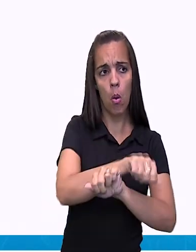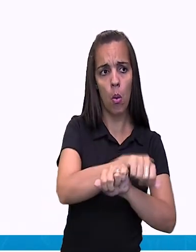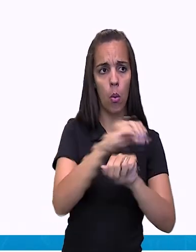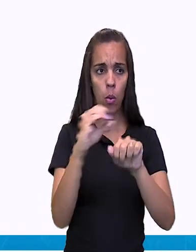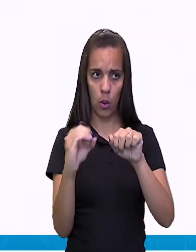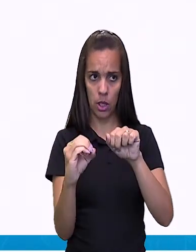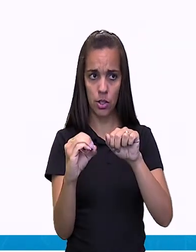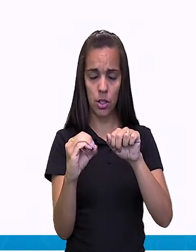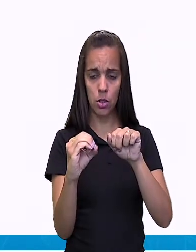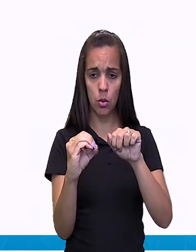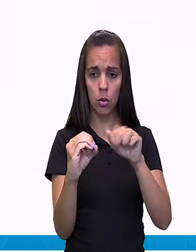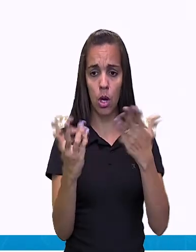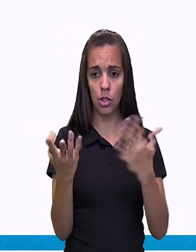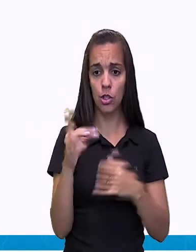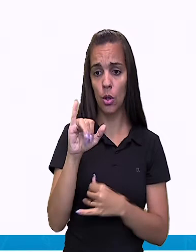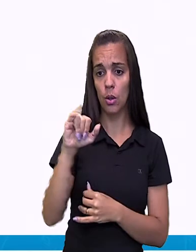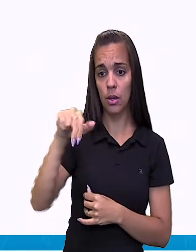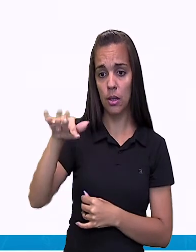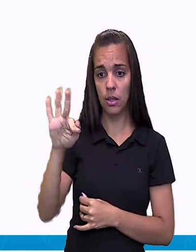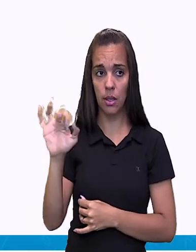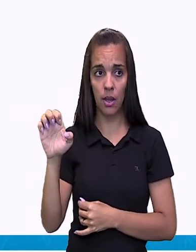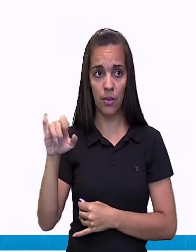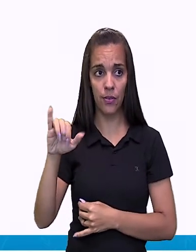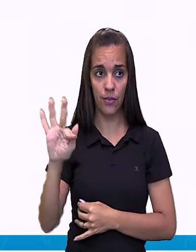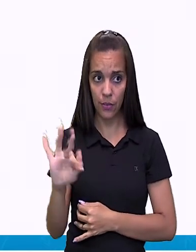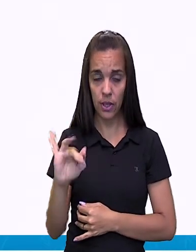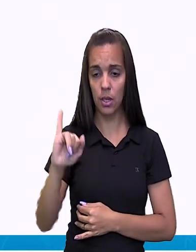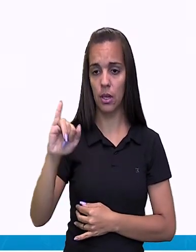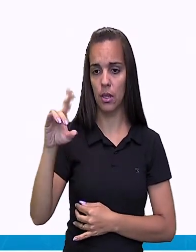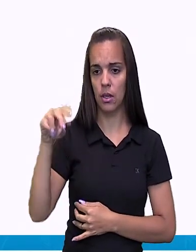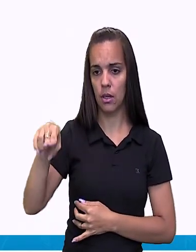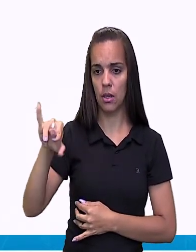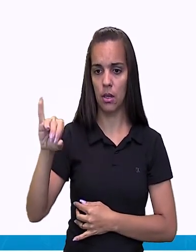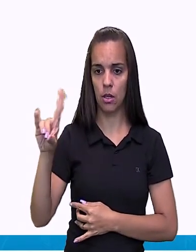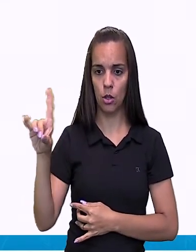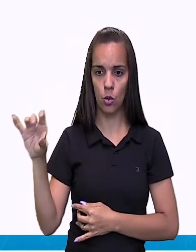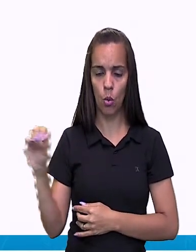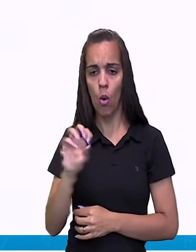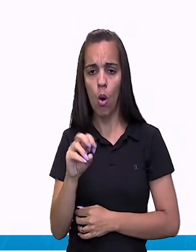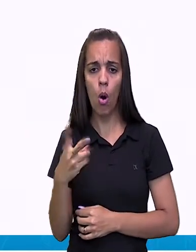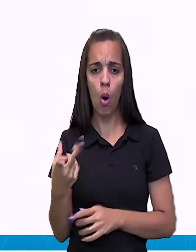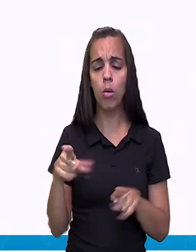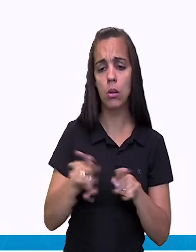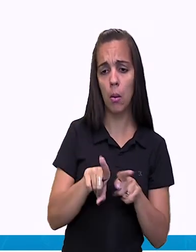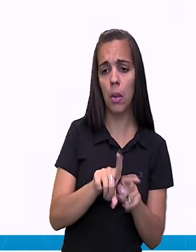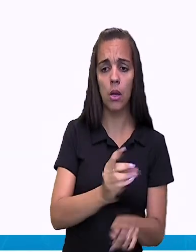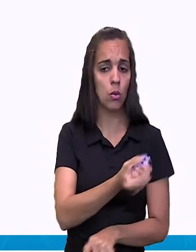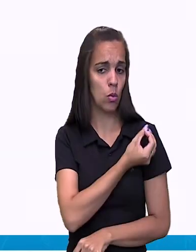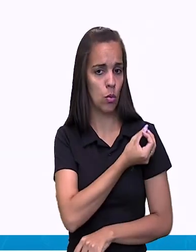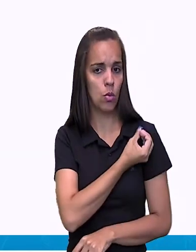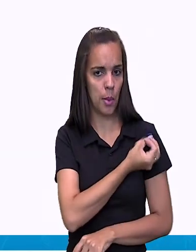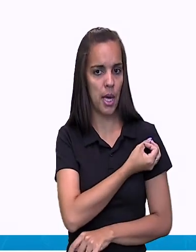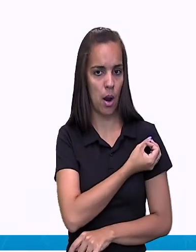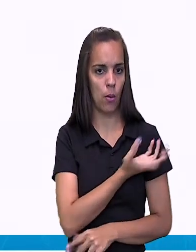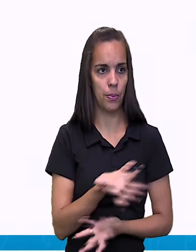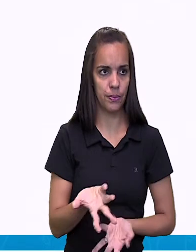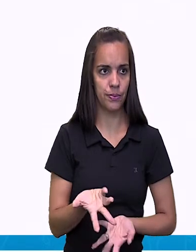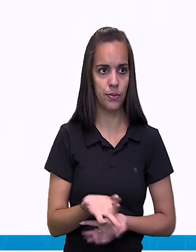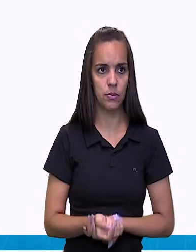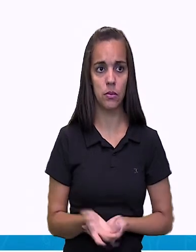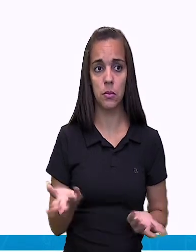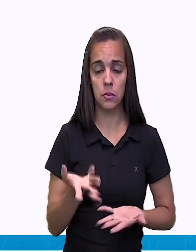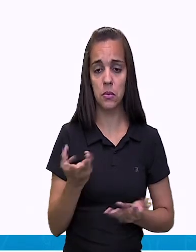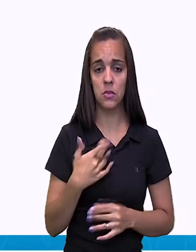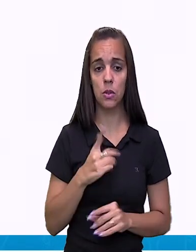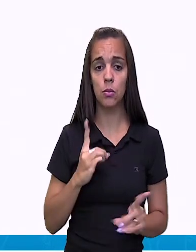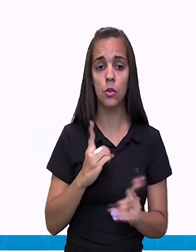mesmo? Um artigo indefinido e pode também representar o quê? A classificação quanto a um numeral cardinal. Então, o que a gente